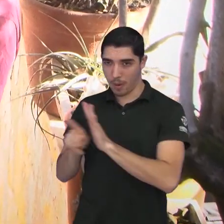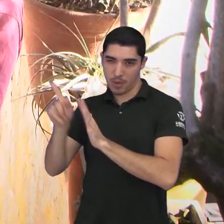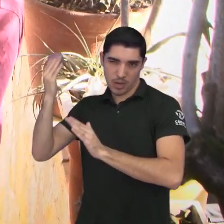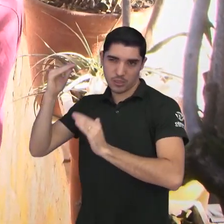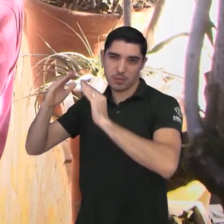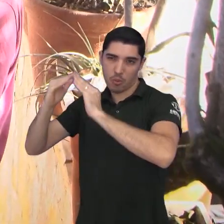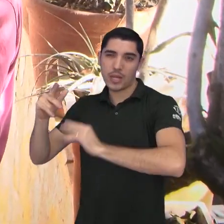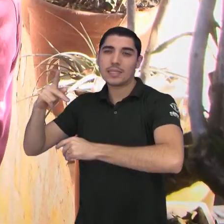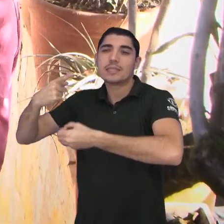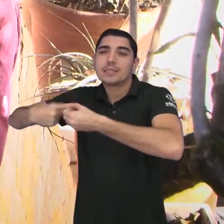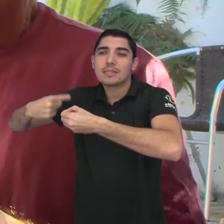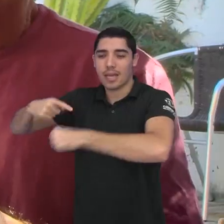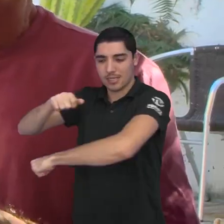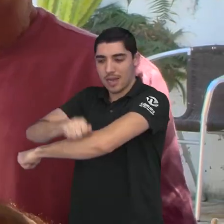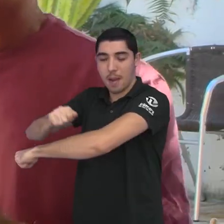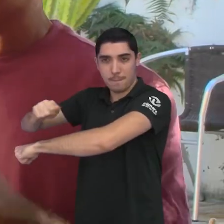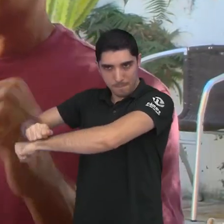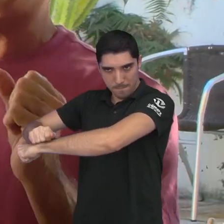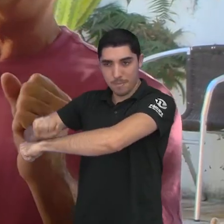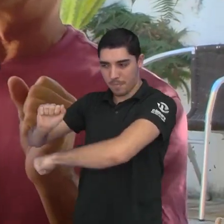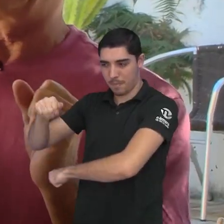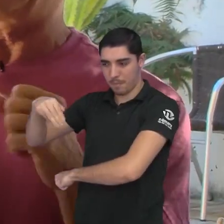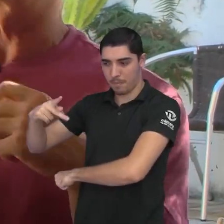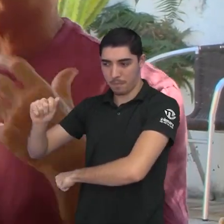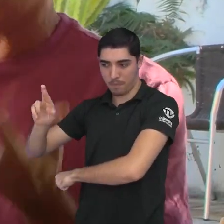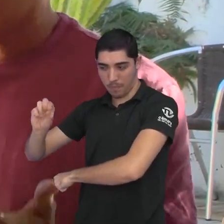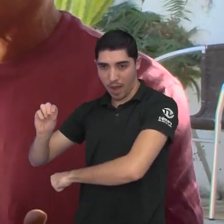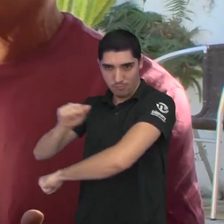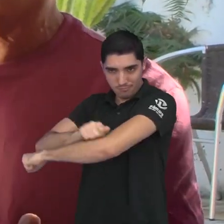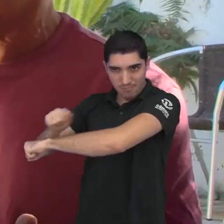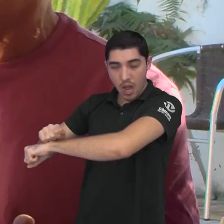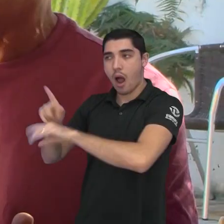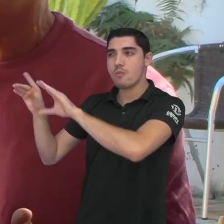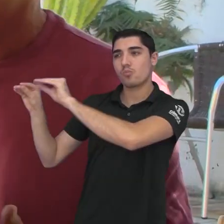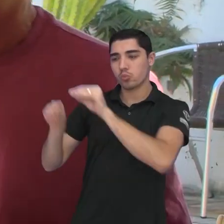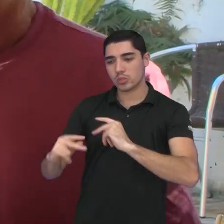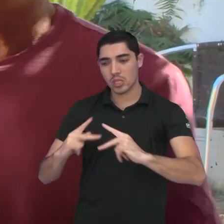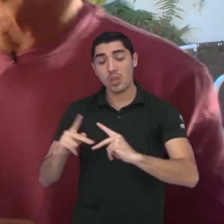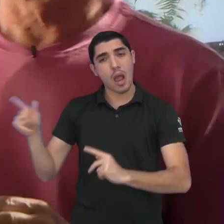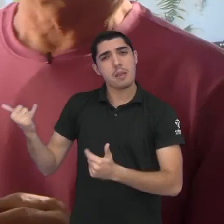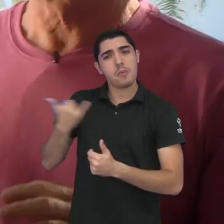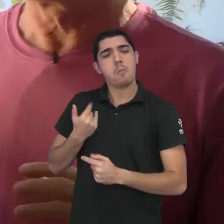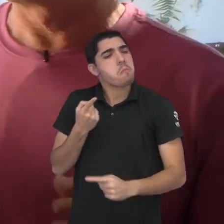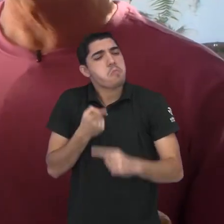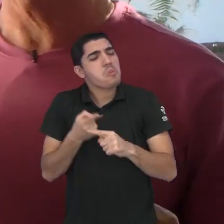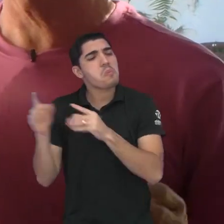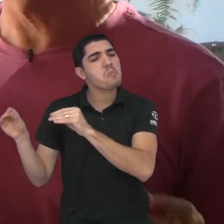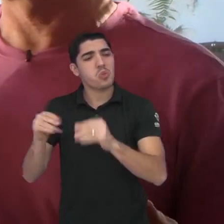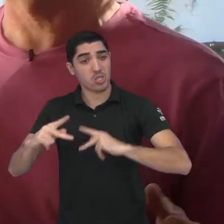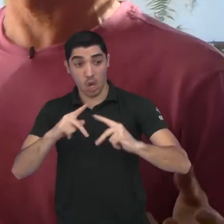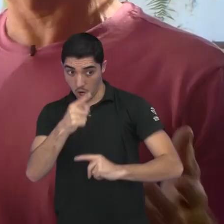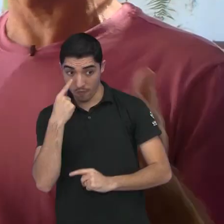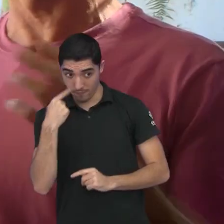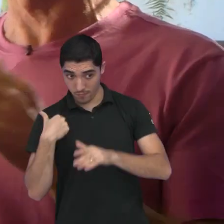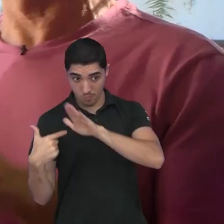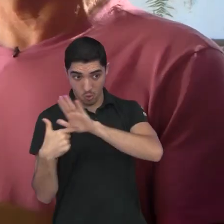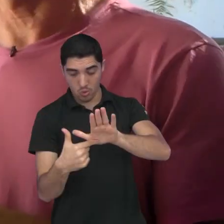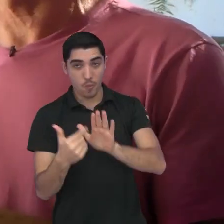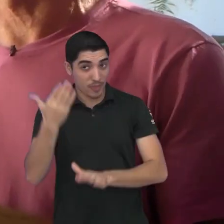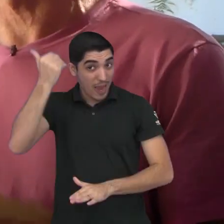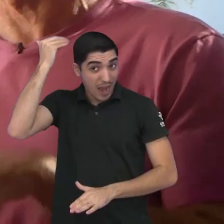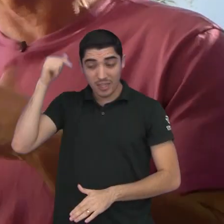para São José, que ele veio de Amparo, ele falou, eu vou te mostrar a razão de eu estar nessa cidade. E antigamente, quando as